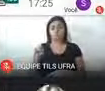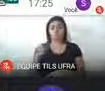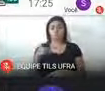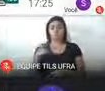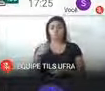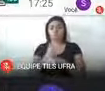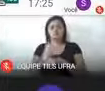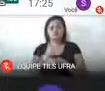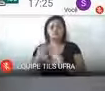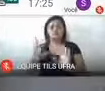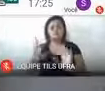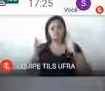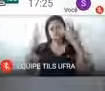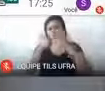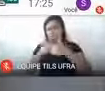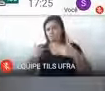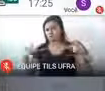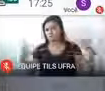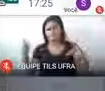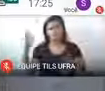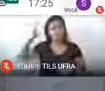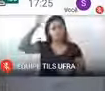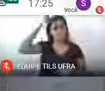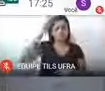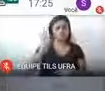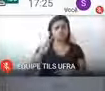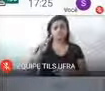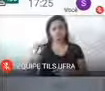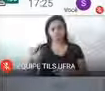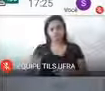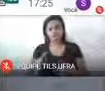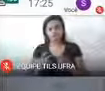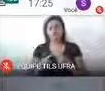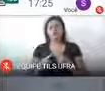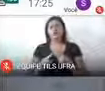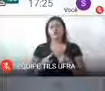Espírito Santo, São Gonçalo, Nossa Senhora da Piedade, etc.